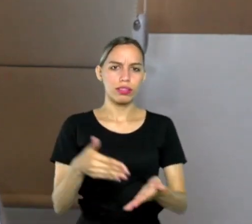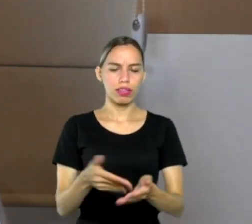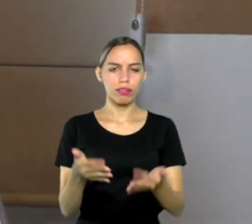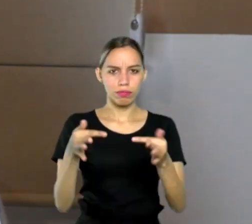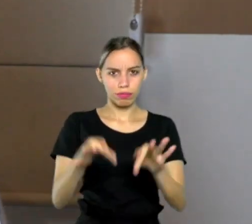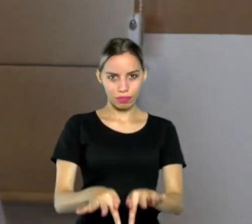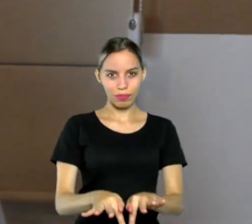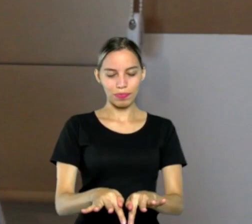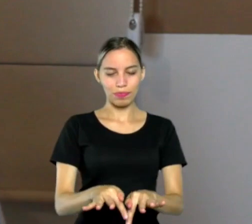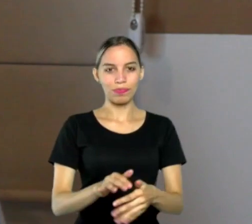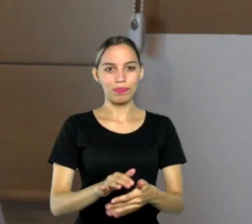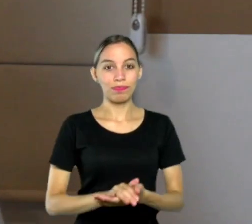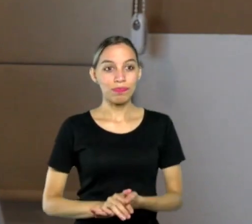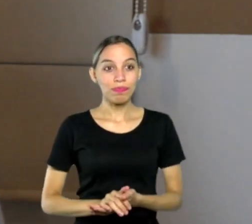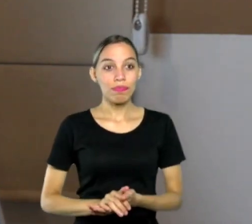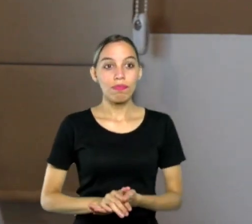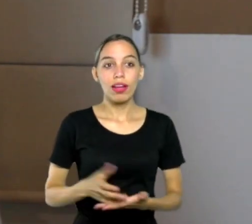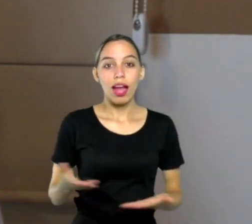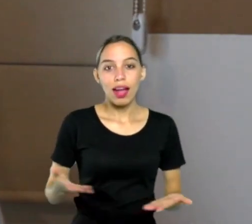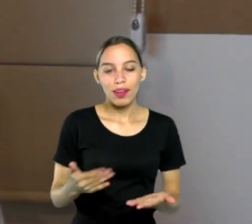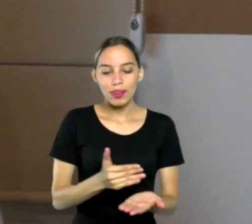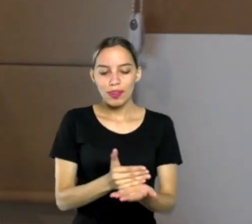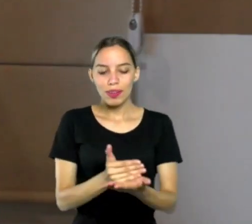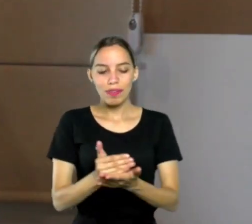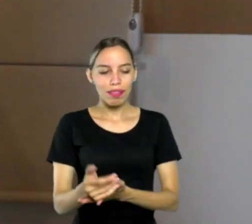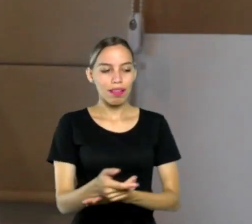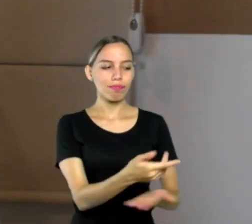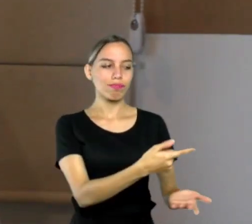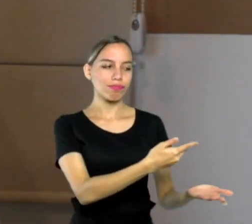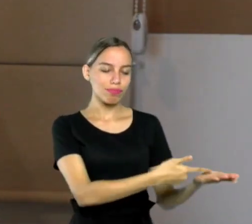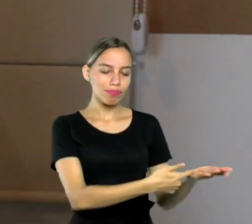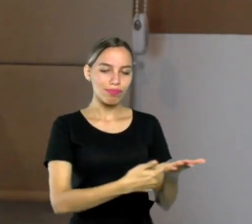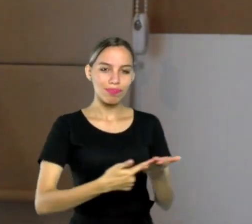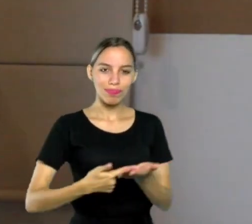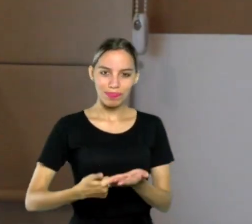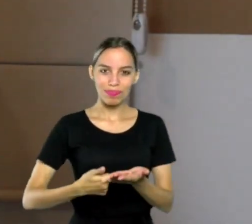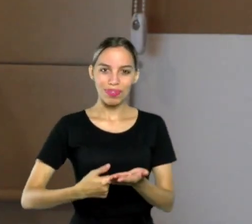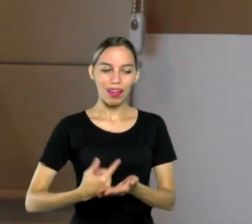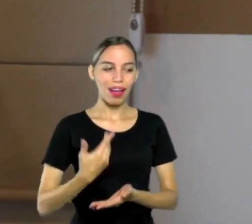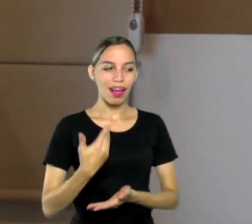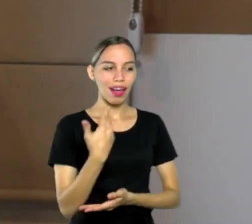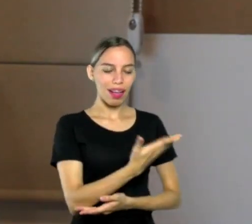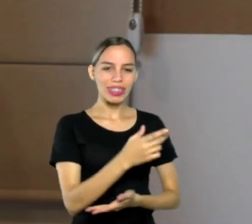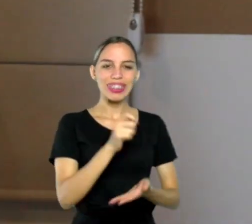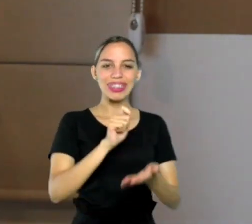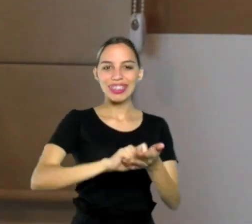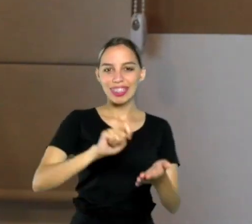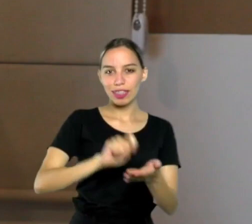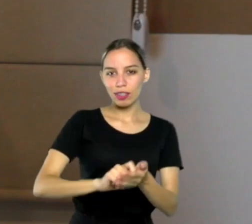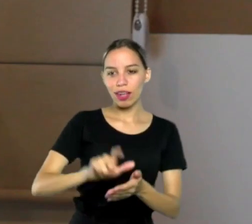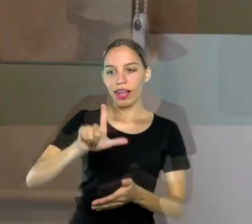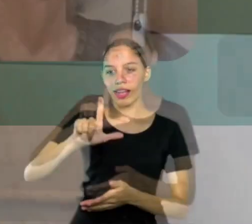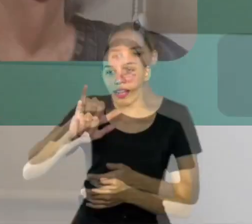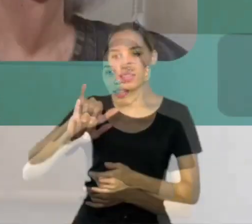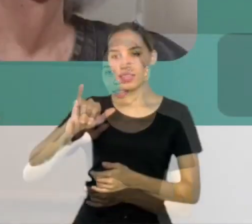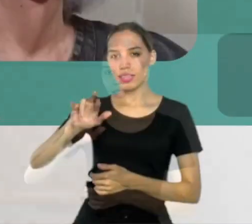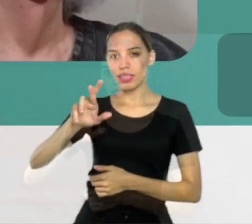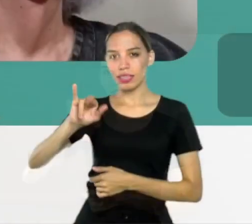do programa. E agora sim, eu quero receber com muita alegria a escritora poeta Líria